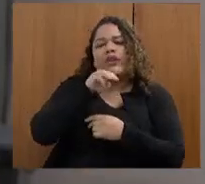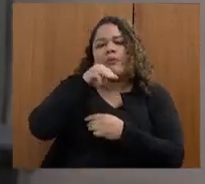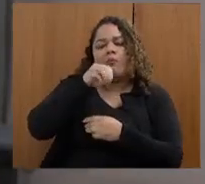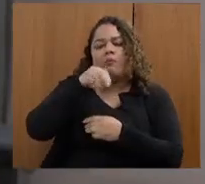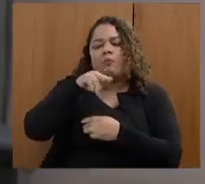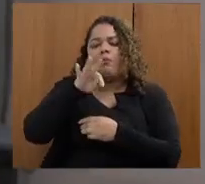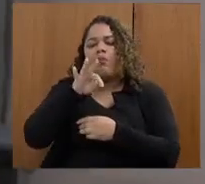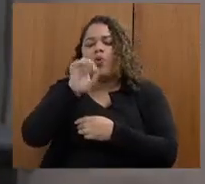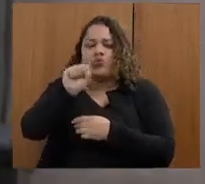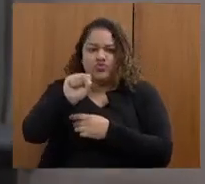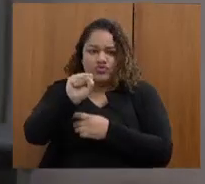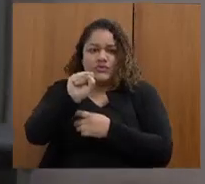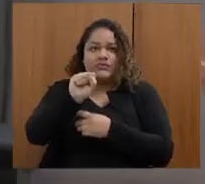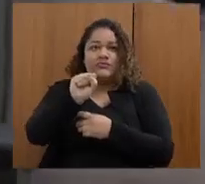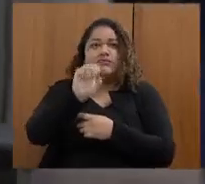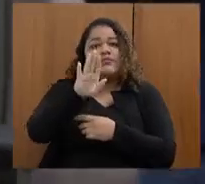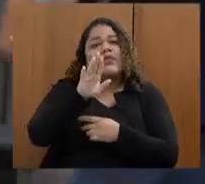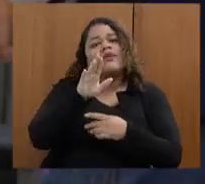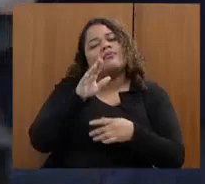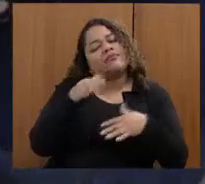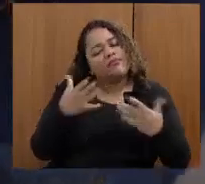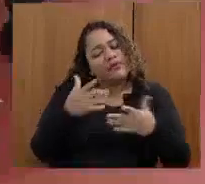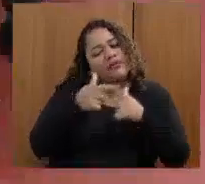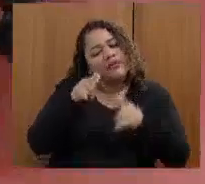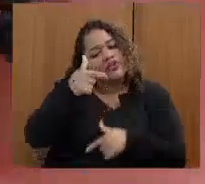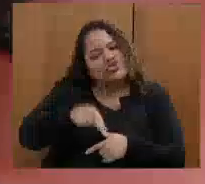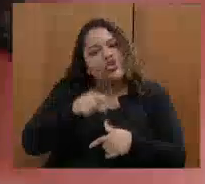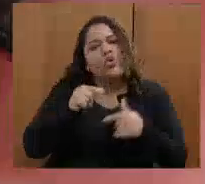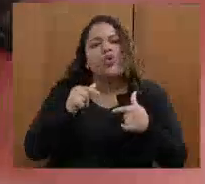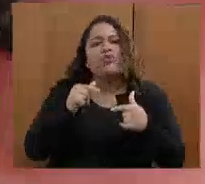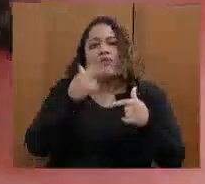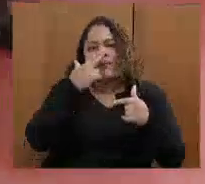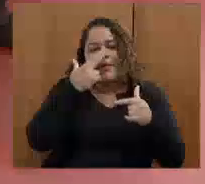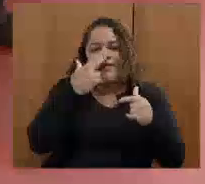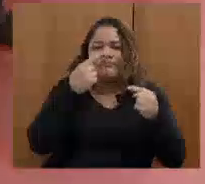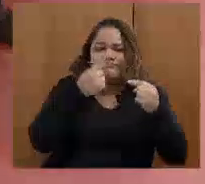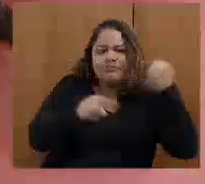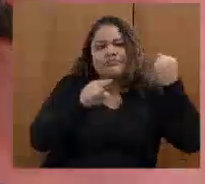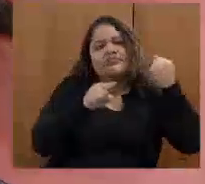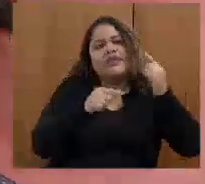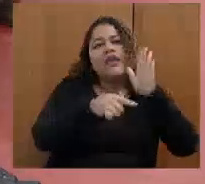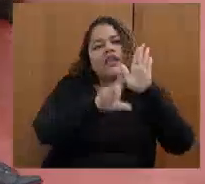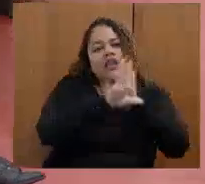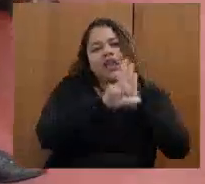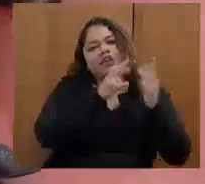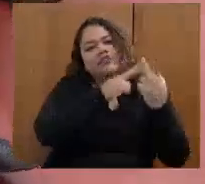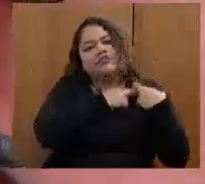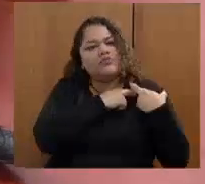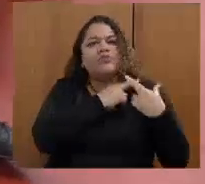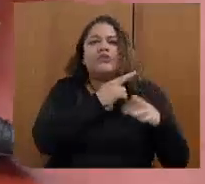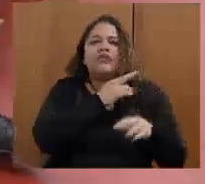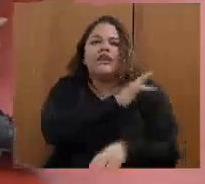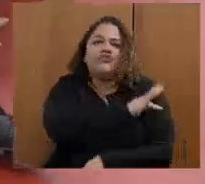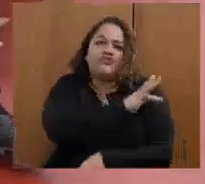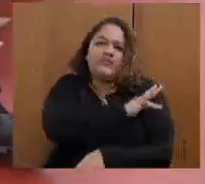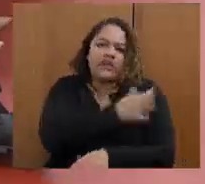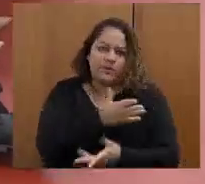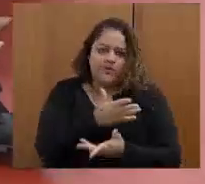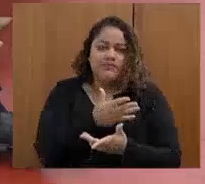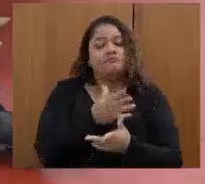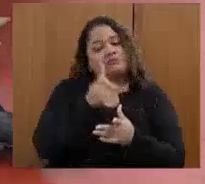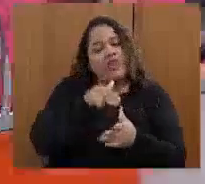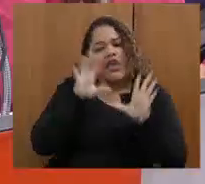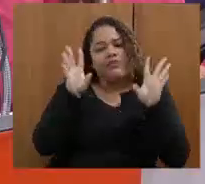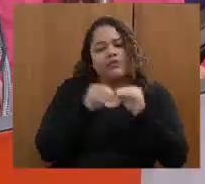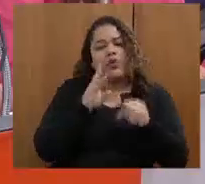novamente muito chato ficar falando vai bater novamente essa possibilidade tá então aqui eu concluo